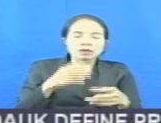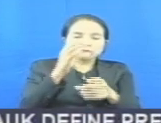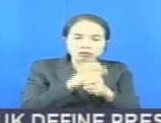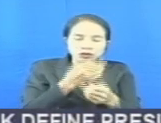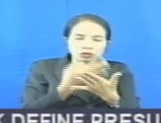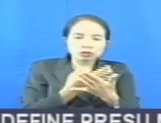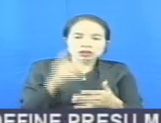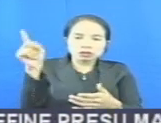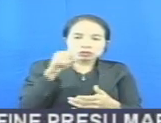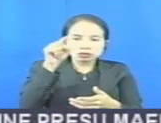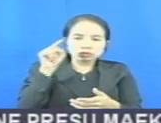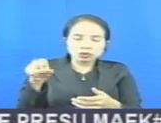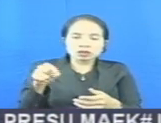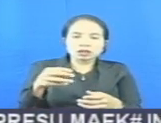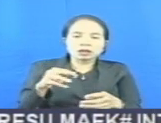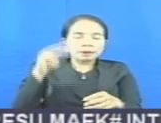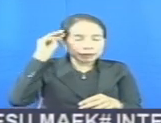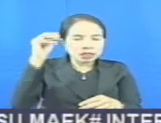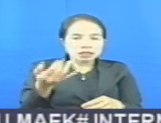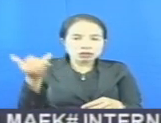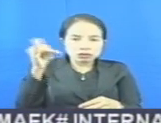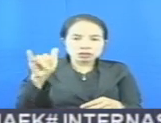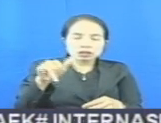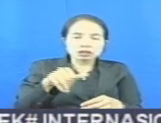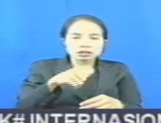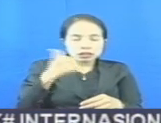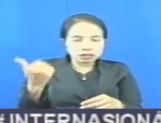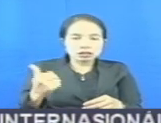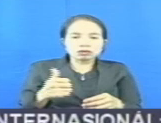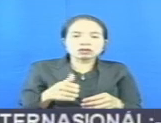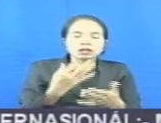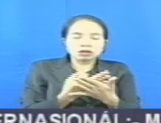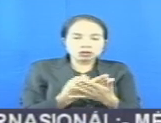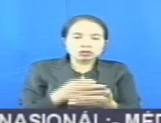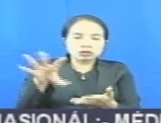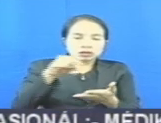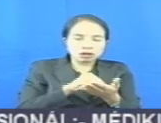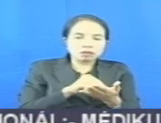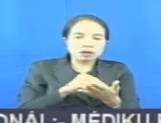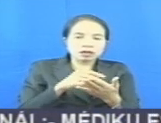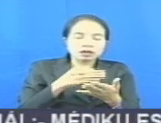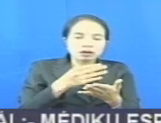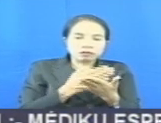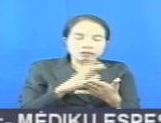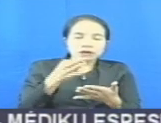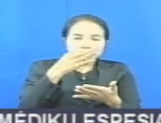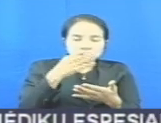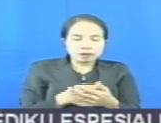47% do seu Ministério de Saúde, o programa, orçamento, né? A loca para Cesta Básico. Primeiro, a cara retan razão.